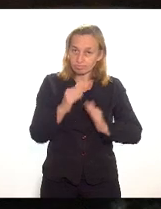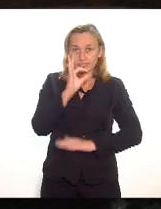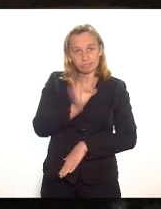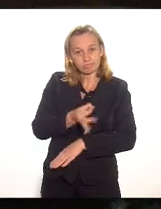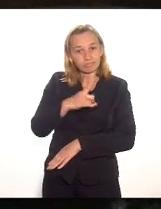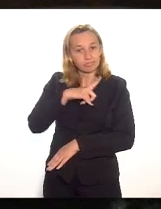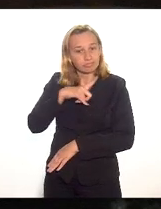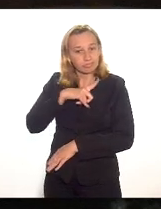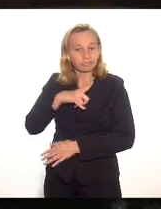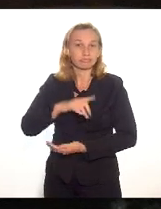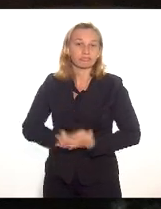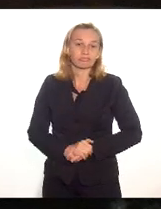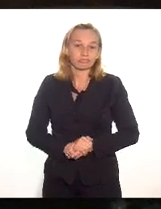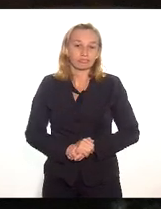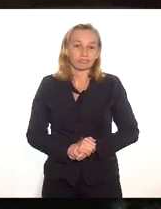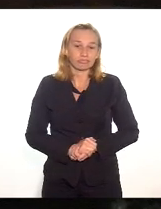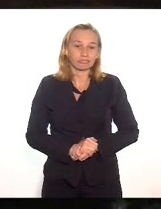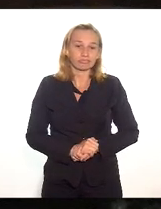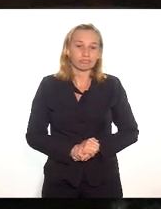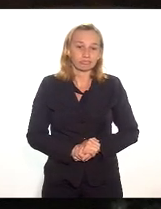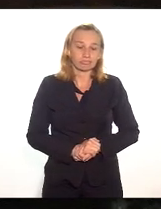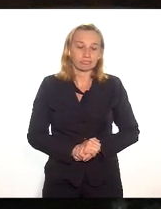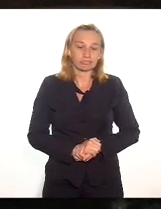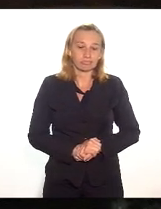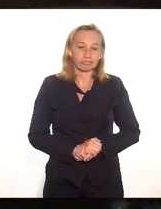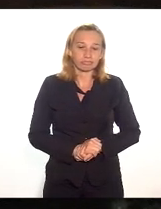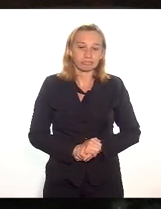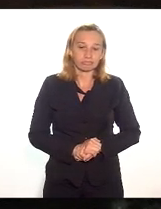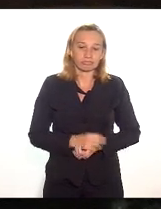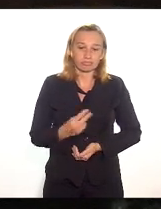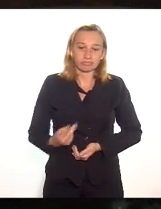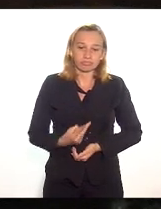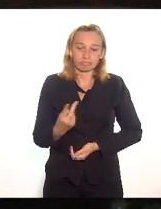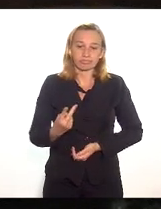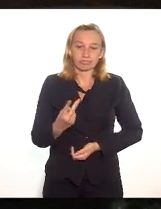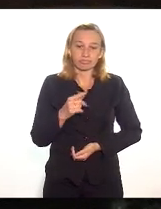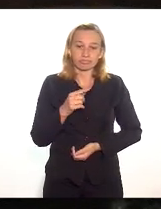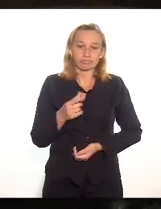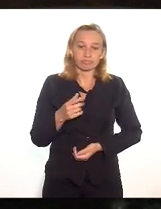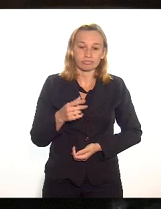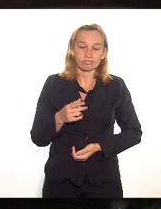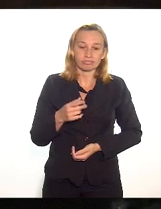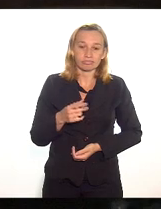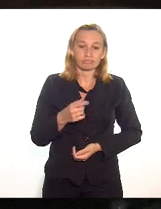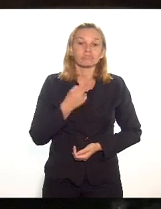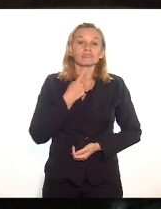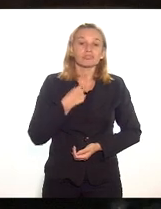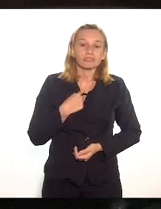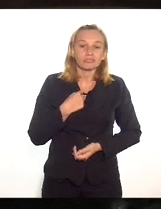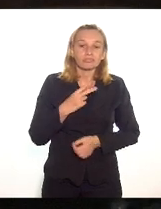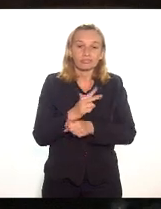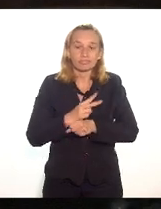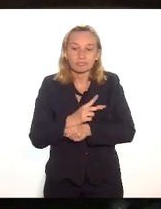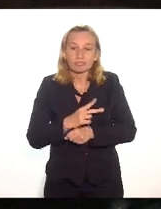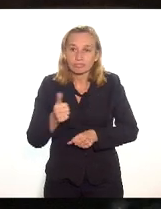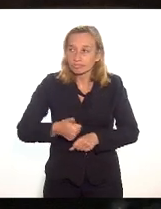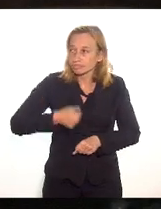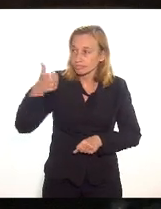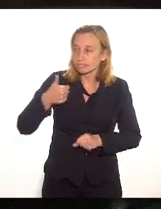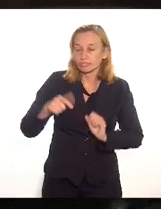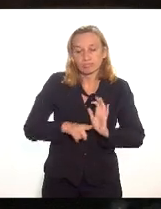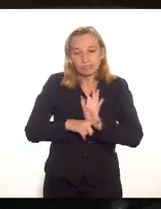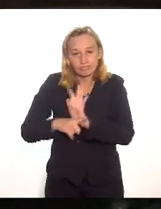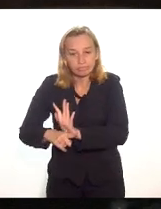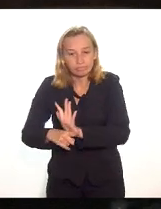certeza que o que prevaleceu foi a intenção de procurar o melhor regime de